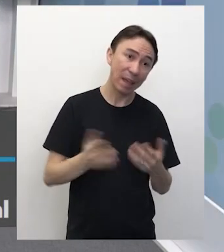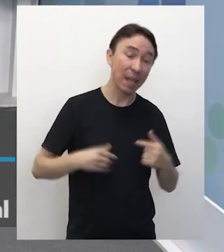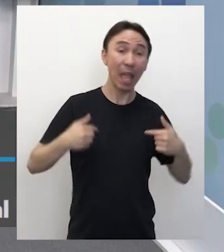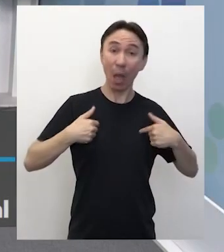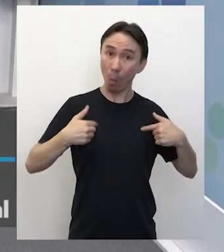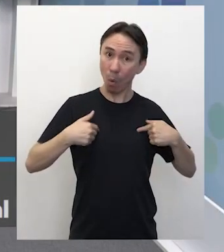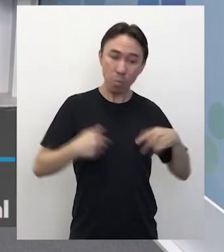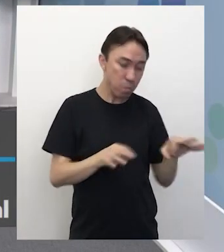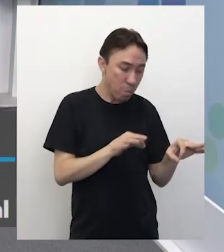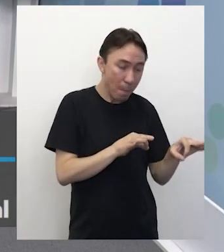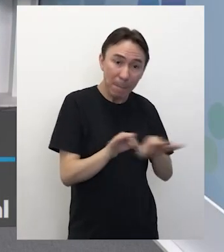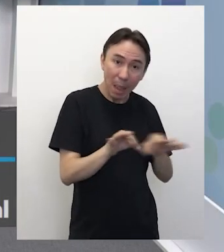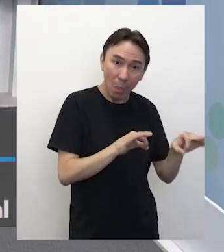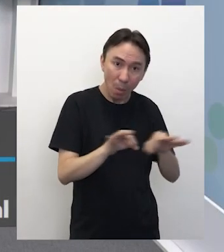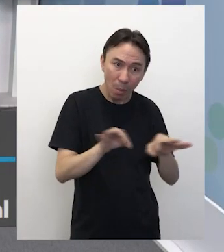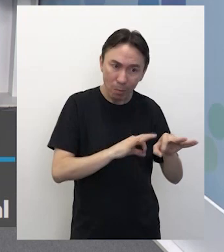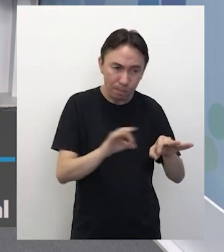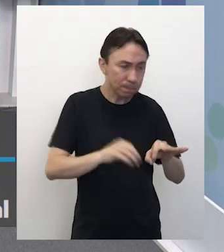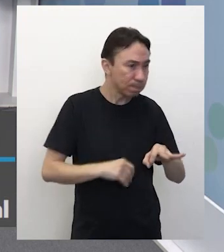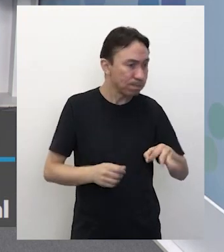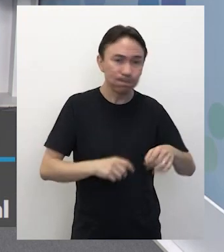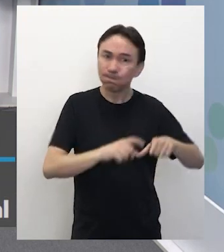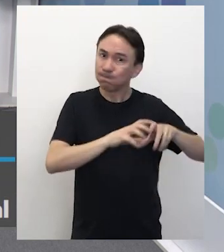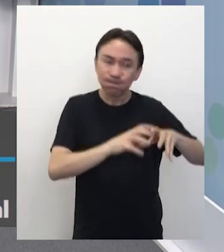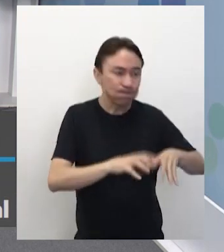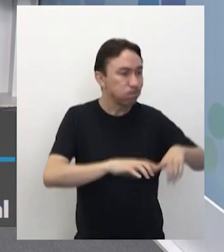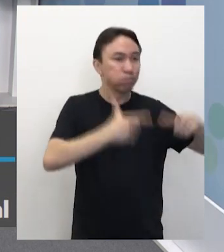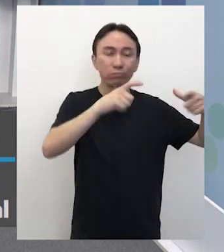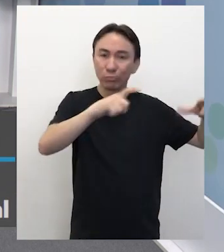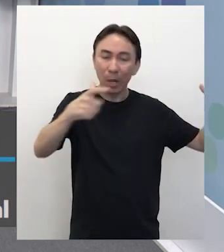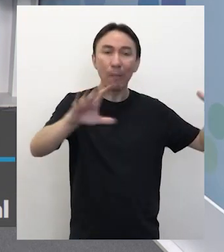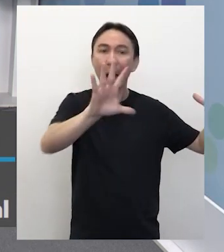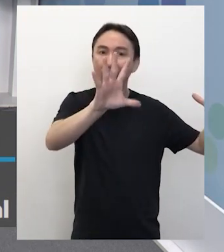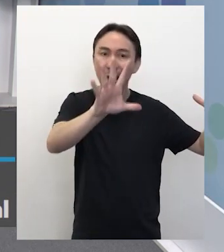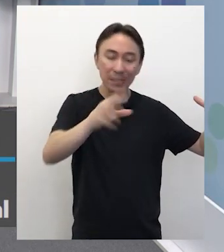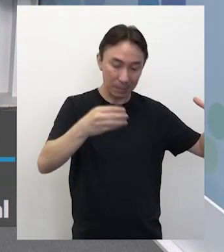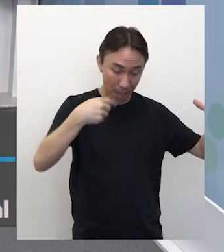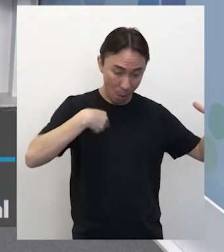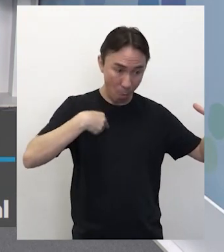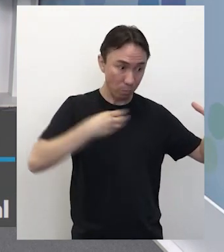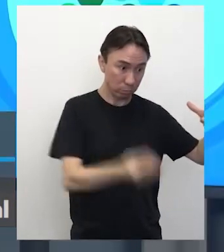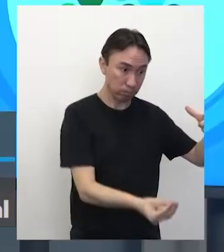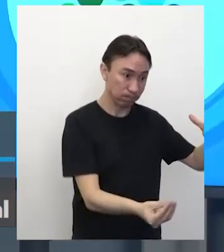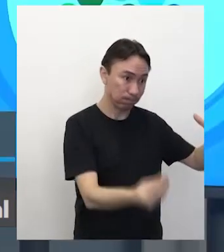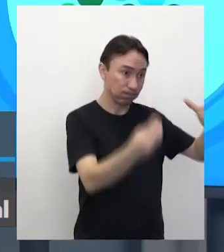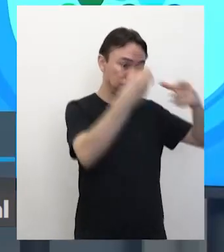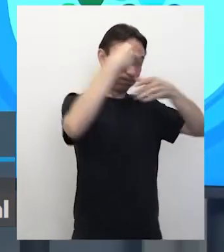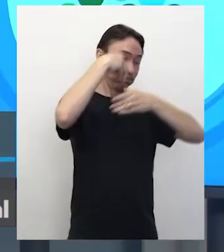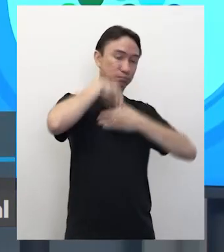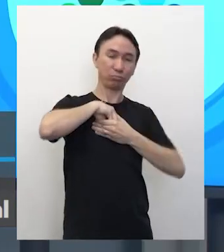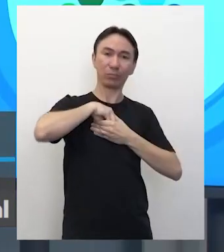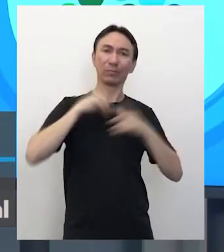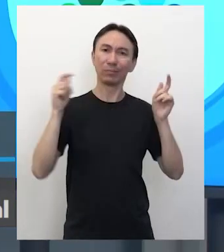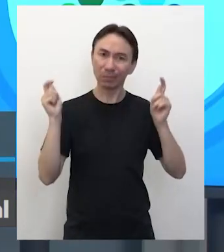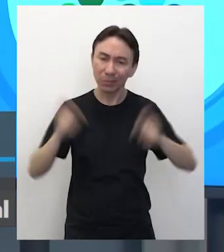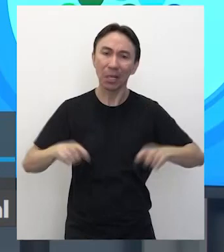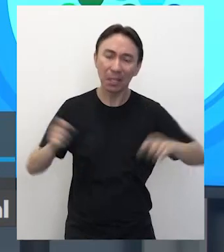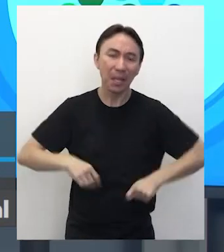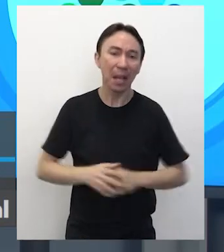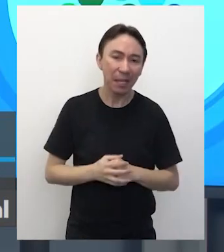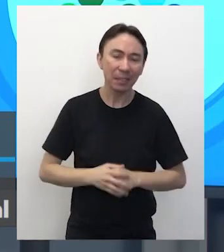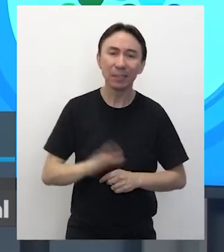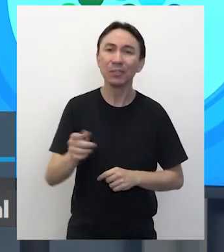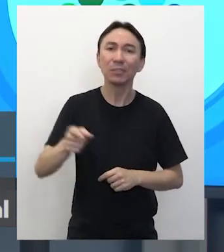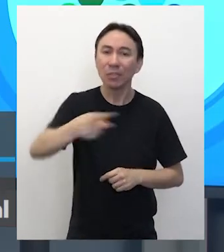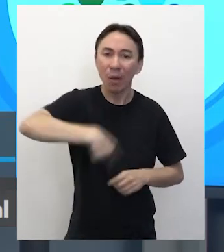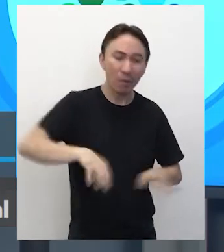bem isso mesmo que o Manuel de Barros está trazendo para a gente. Como é que pode um quintal? Como é que pode um apartamento? Como é que podem os nossos